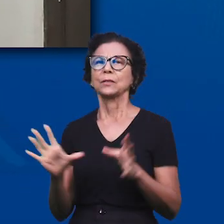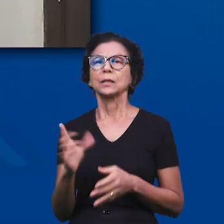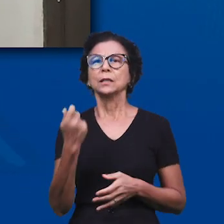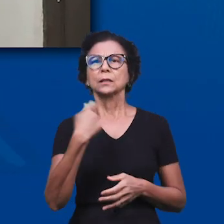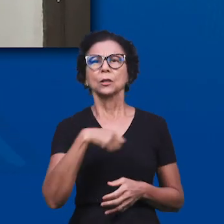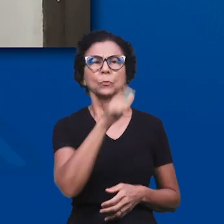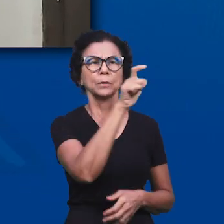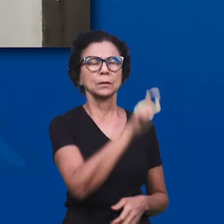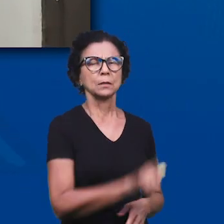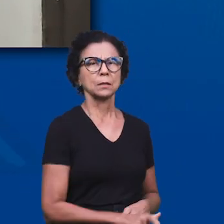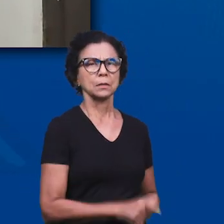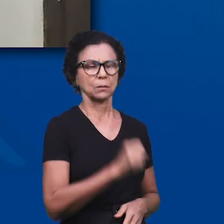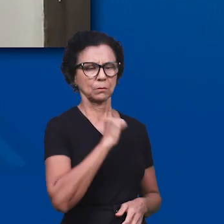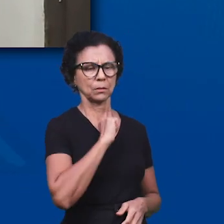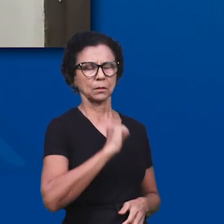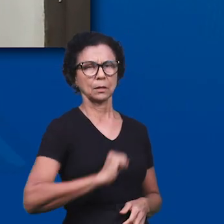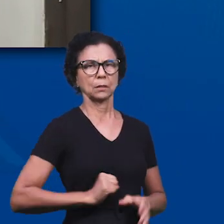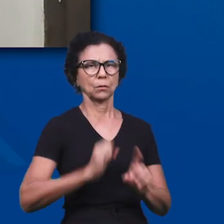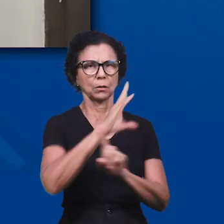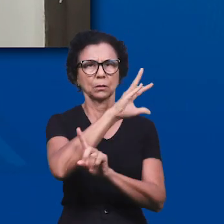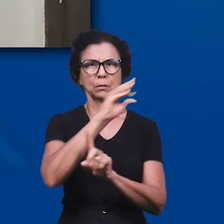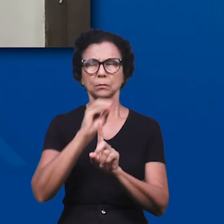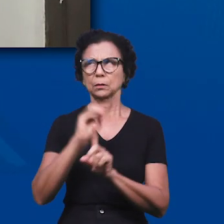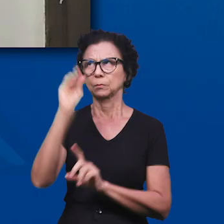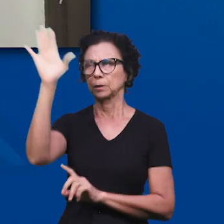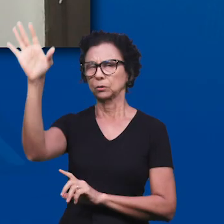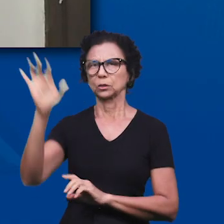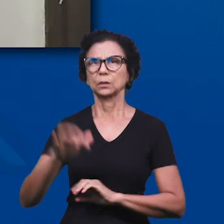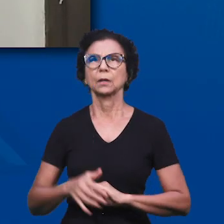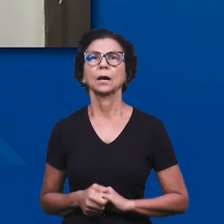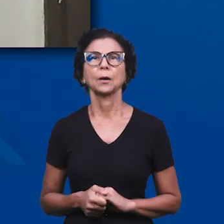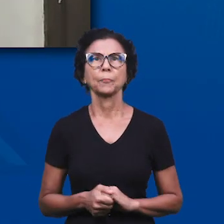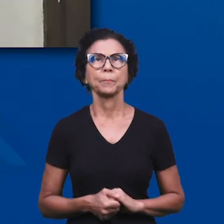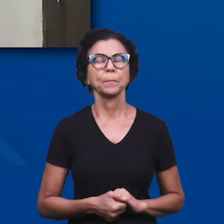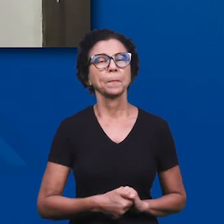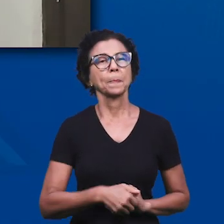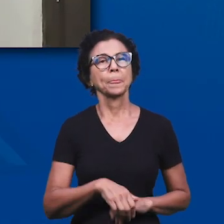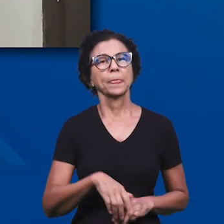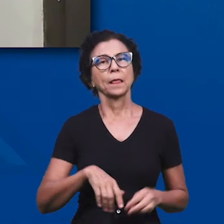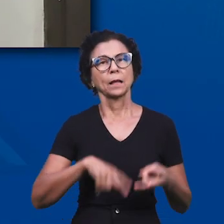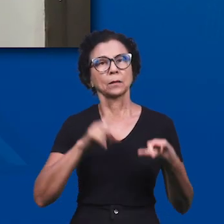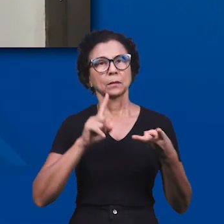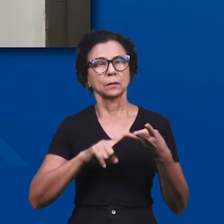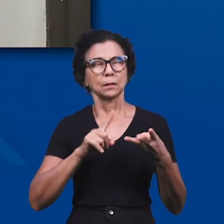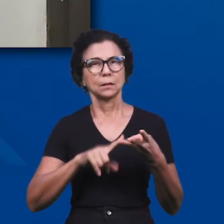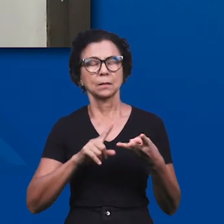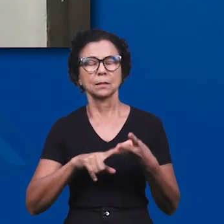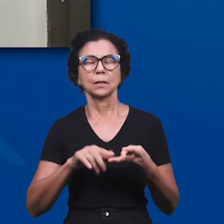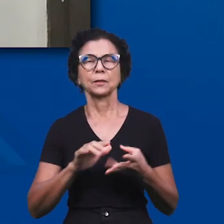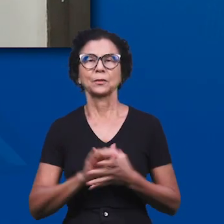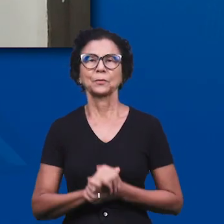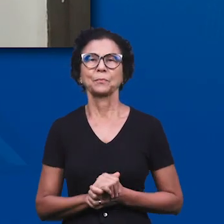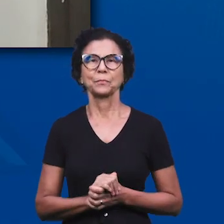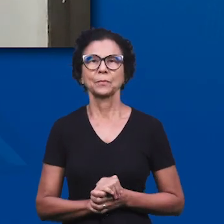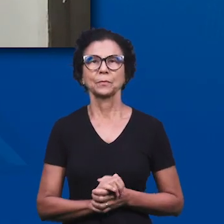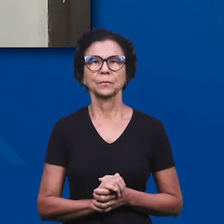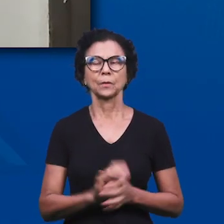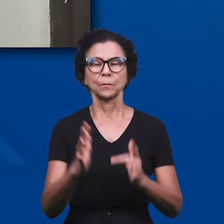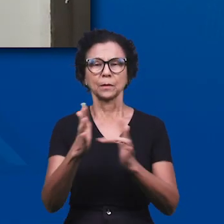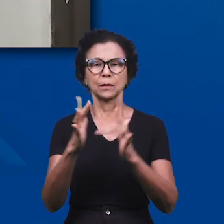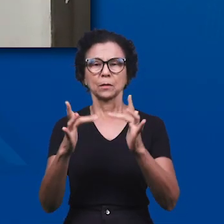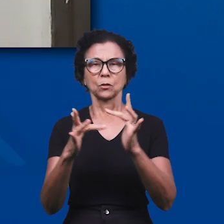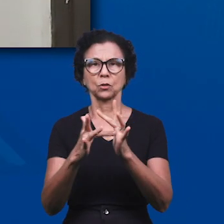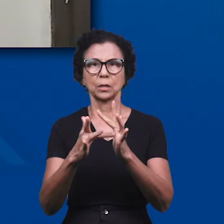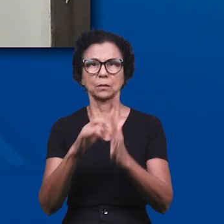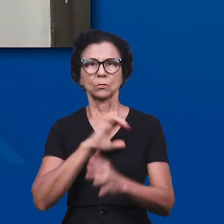terceiro princípio é Jesus como sendo o único mediador entre Deus e o homem. E o texto está na primeira